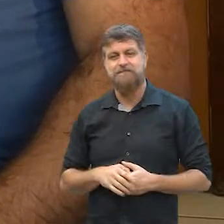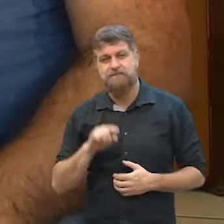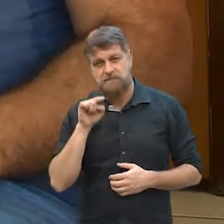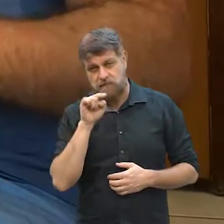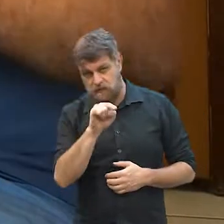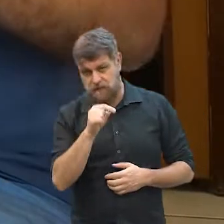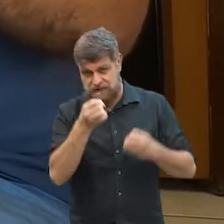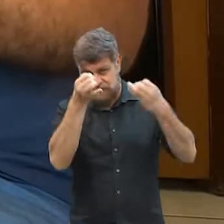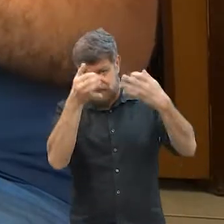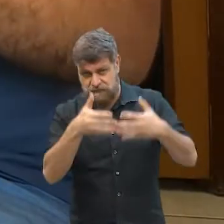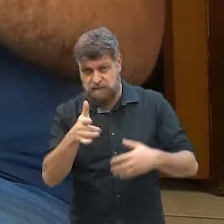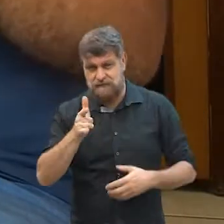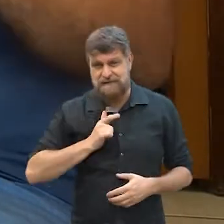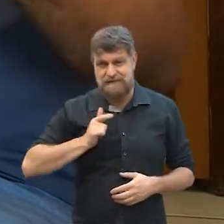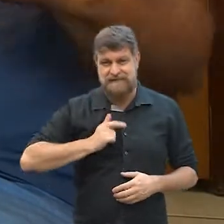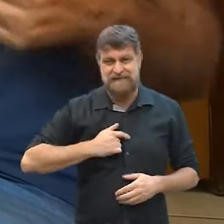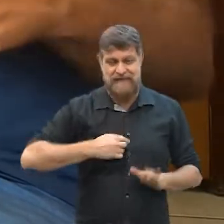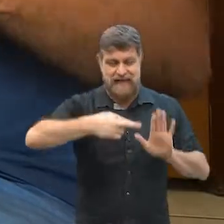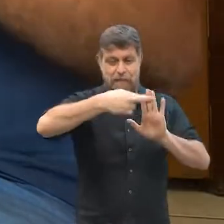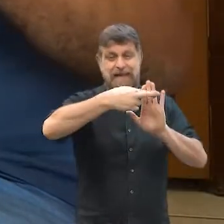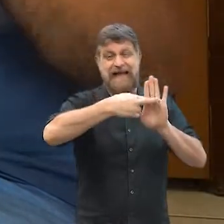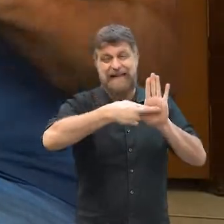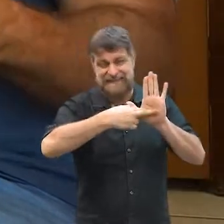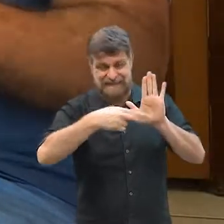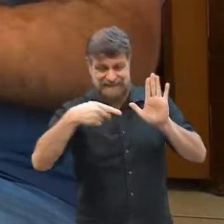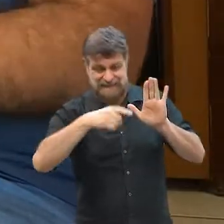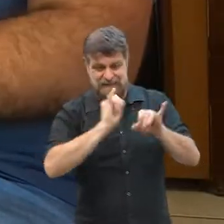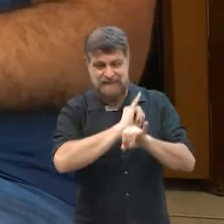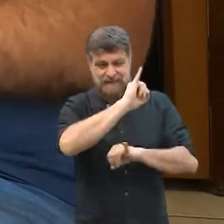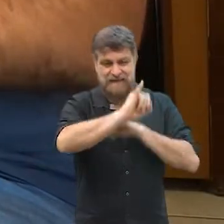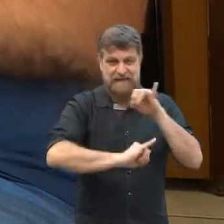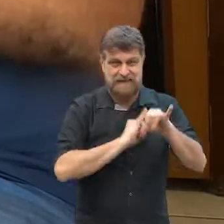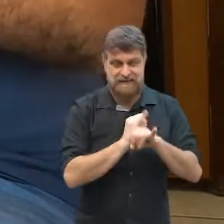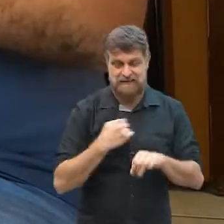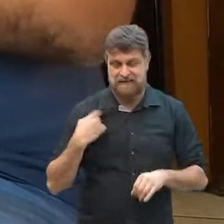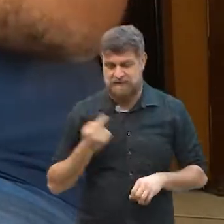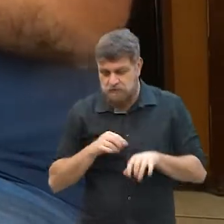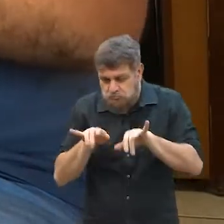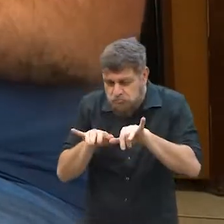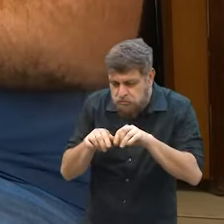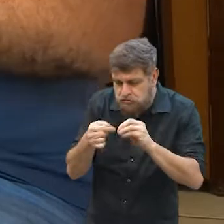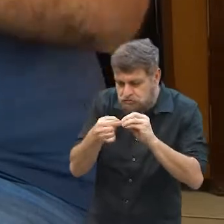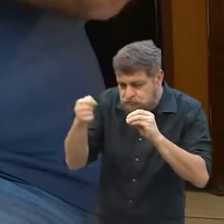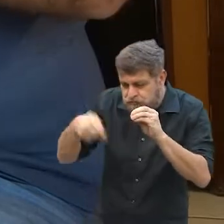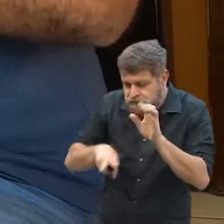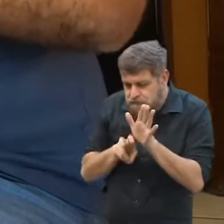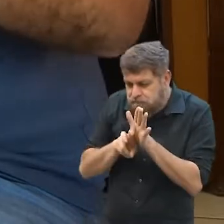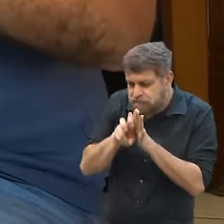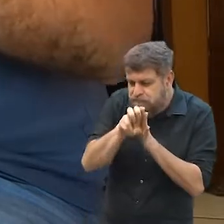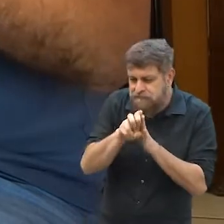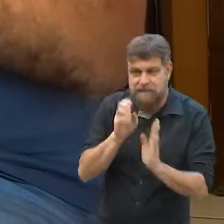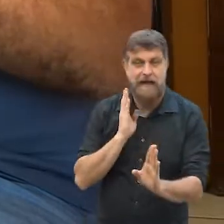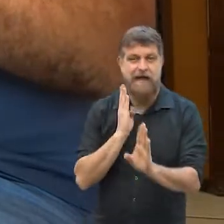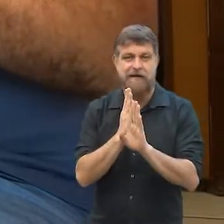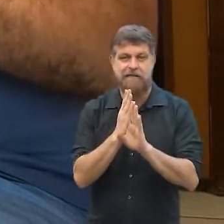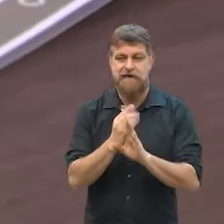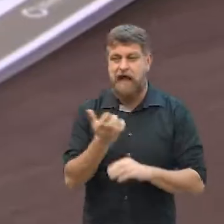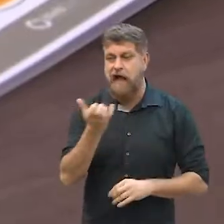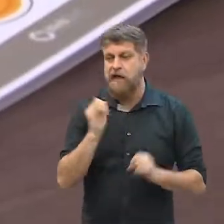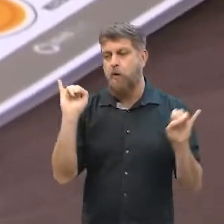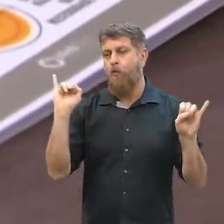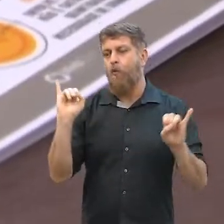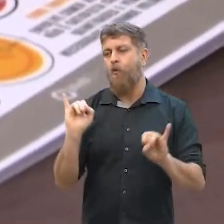falou que tem muita receita na internet, a gente vai lá, dá um Google, receita para emagrecer. Quero